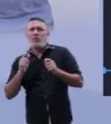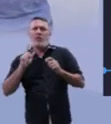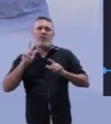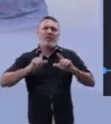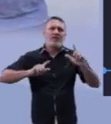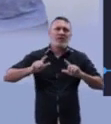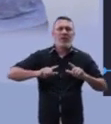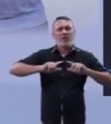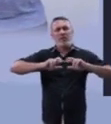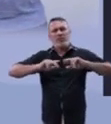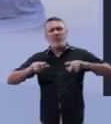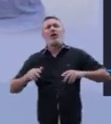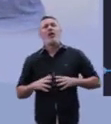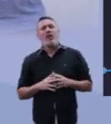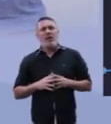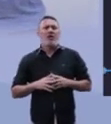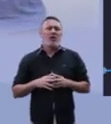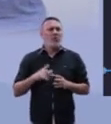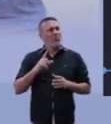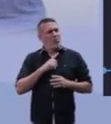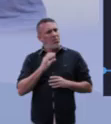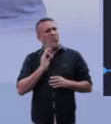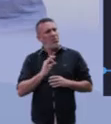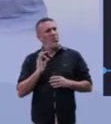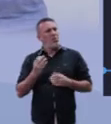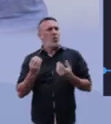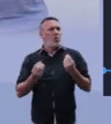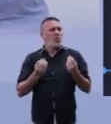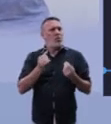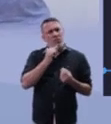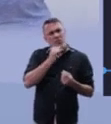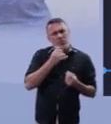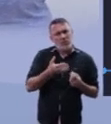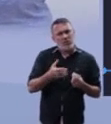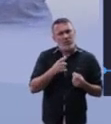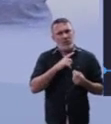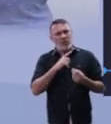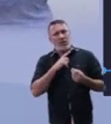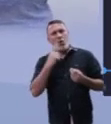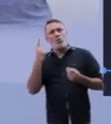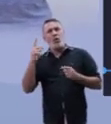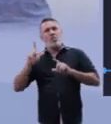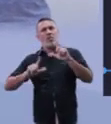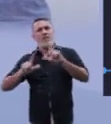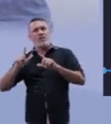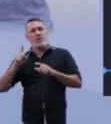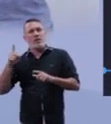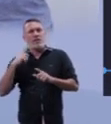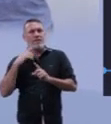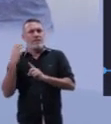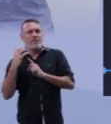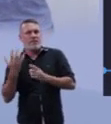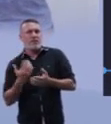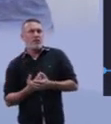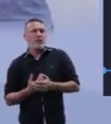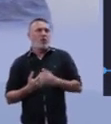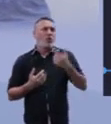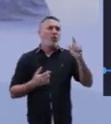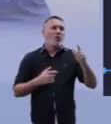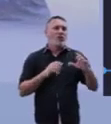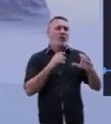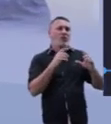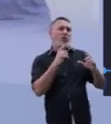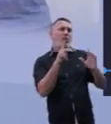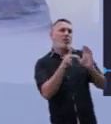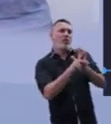na televisão. Mas como assim? É, porque a emissora X ou tal